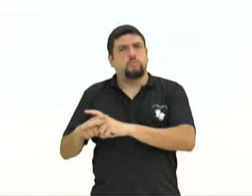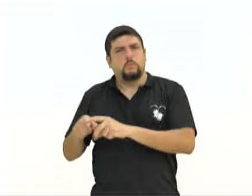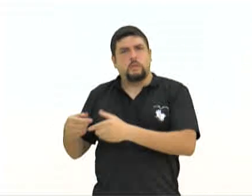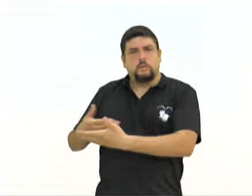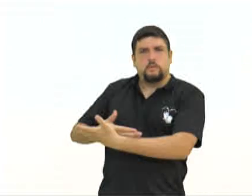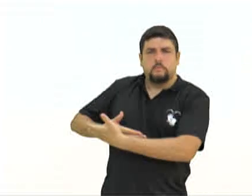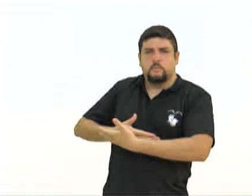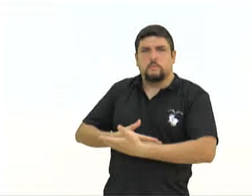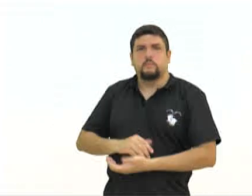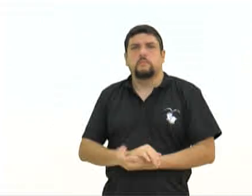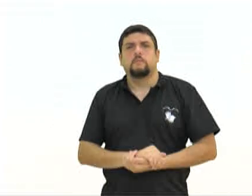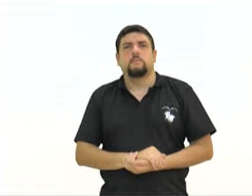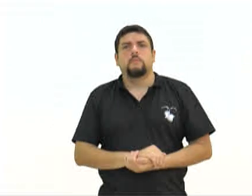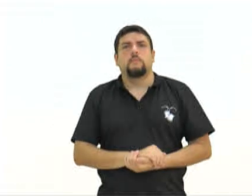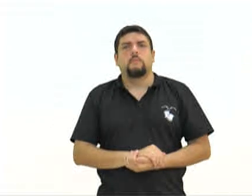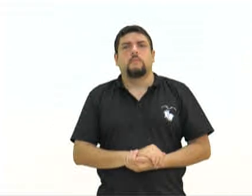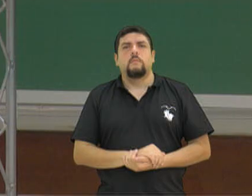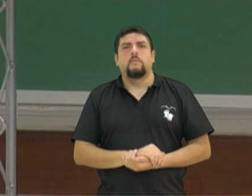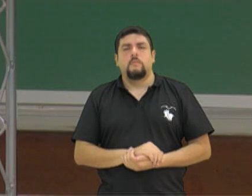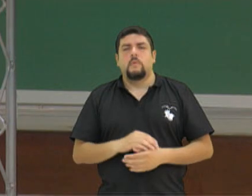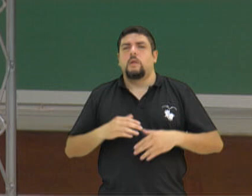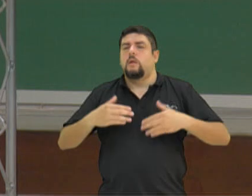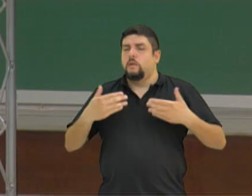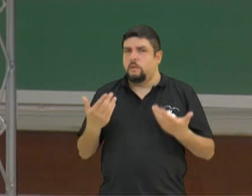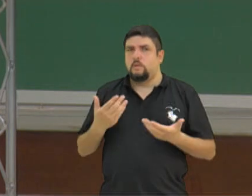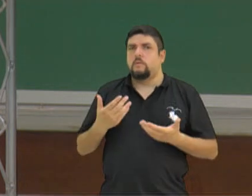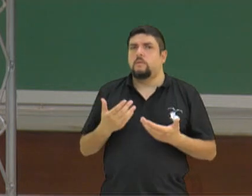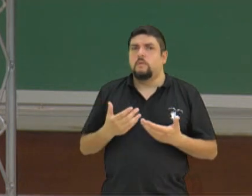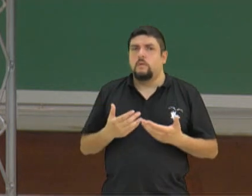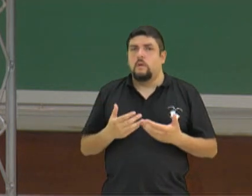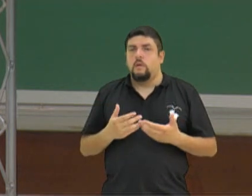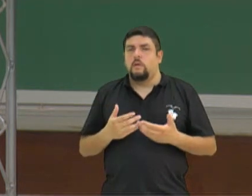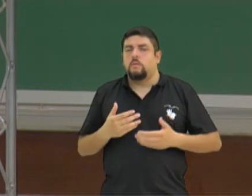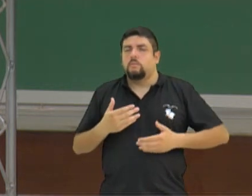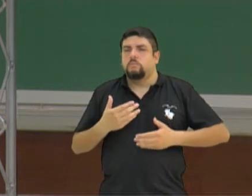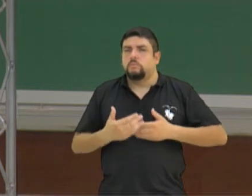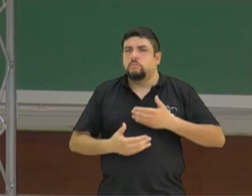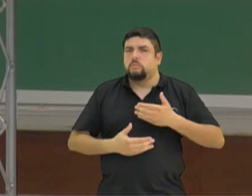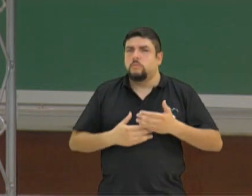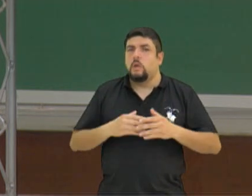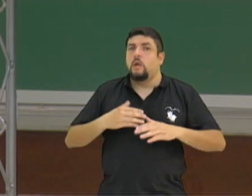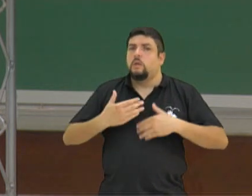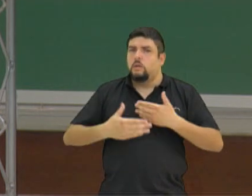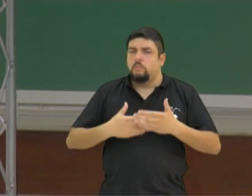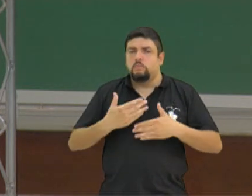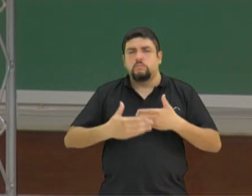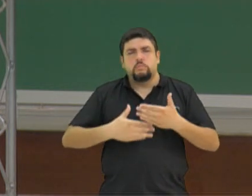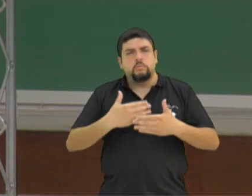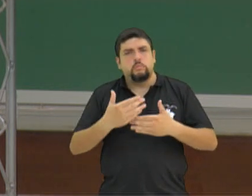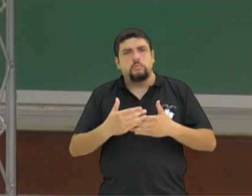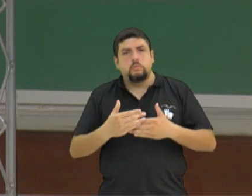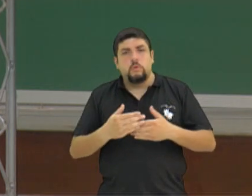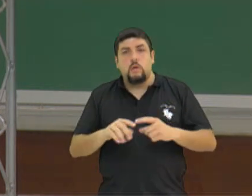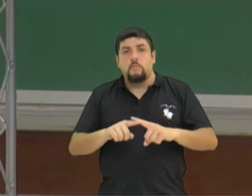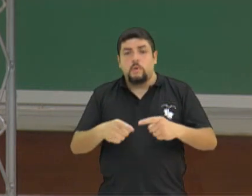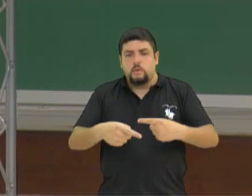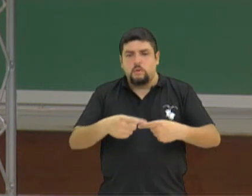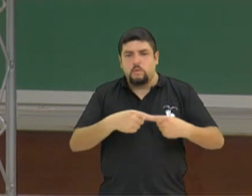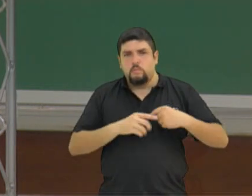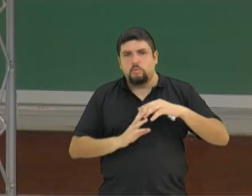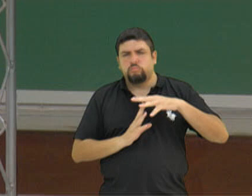o elemento principal que vai começar a gerar ali, né, a trama, os acontecimentos que vão compor o enredo